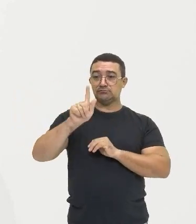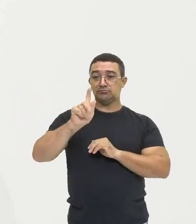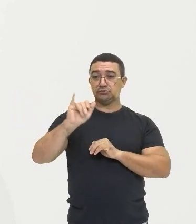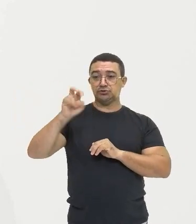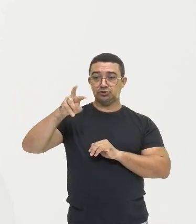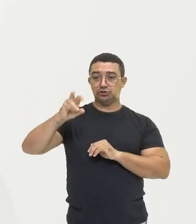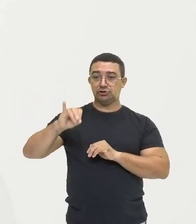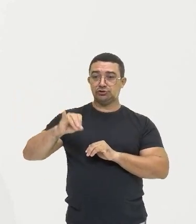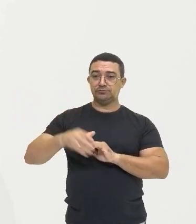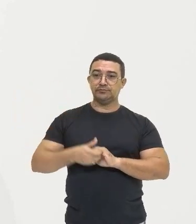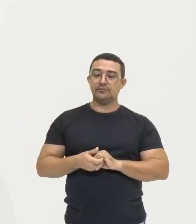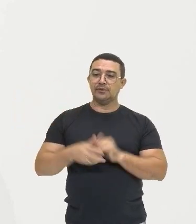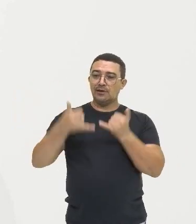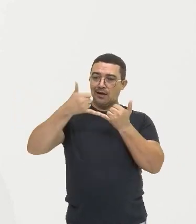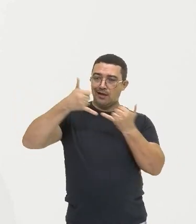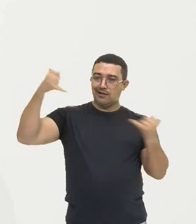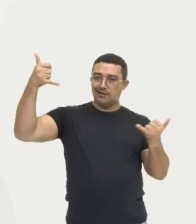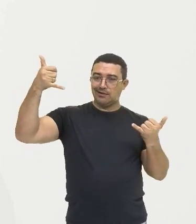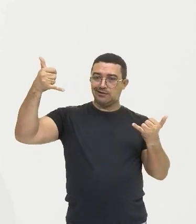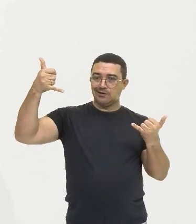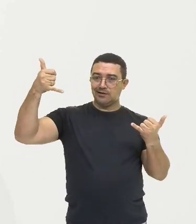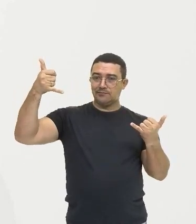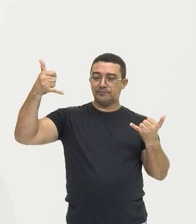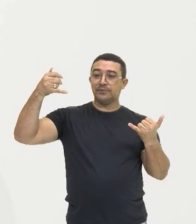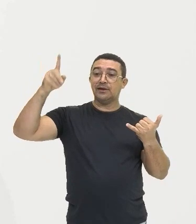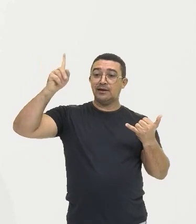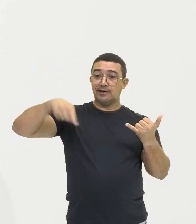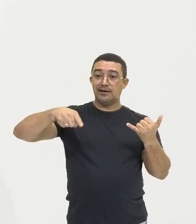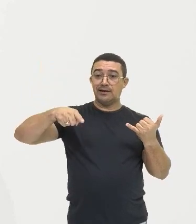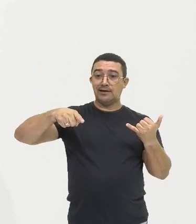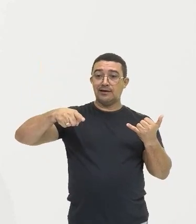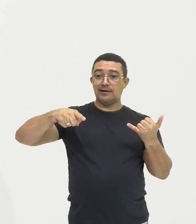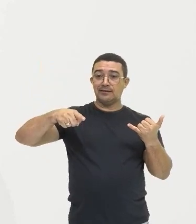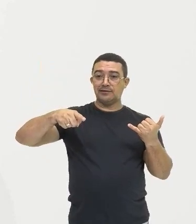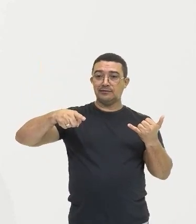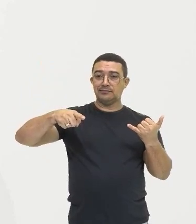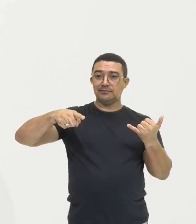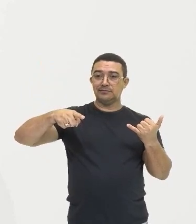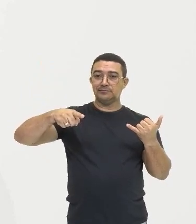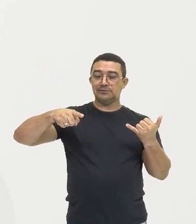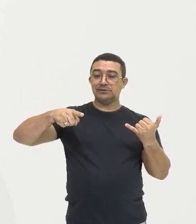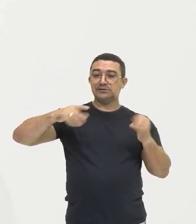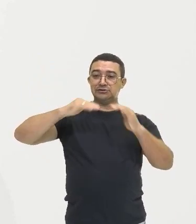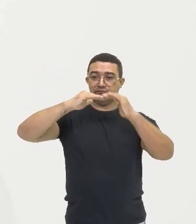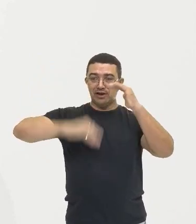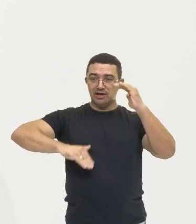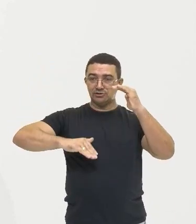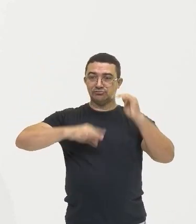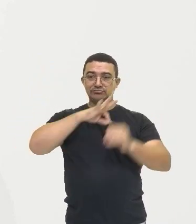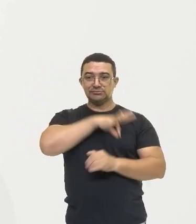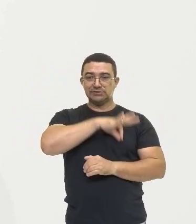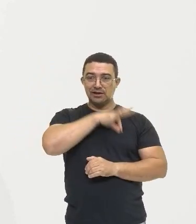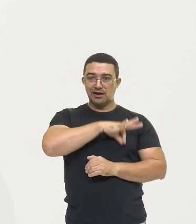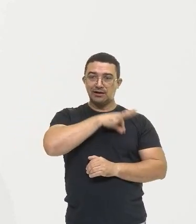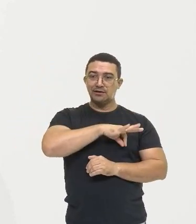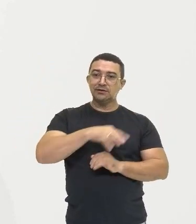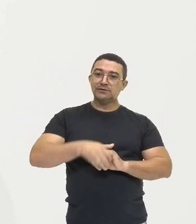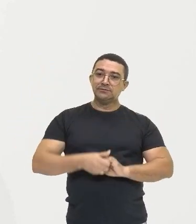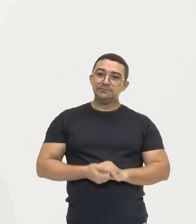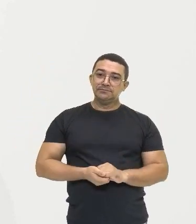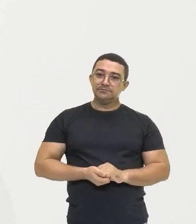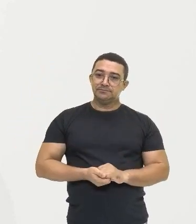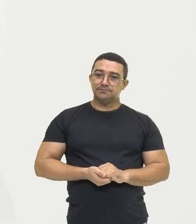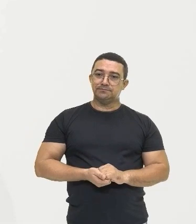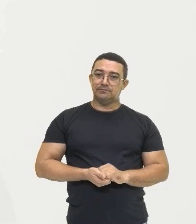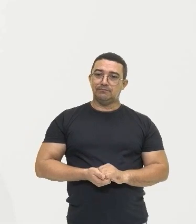linha seria a questão de 0 desigualdade de renda, tá bom? Seria o ideal,